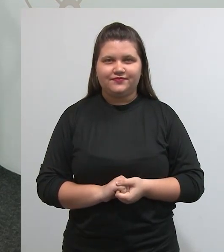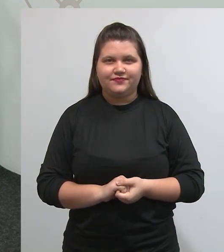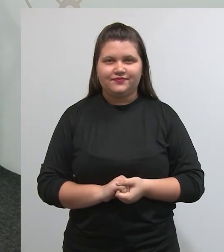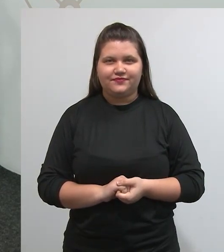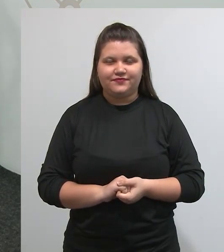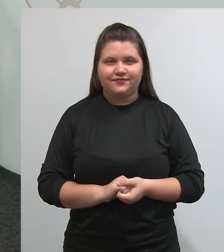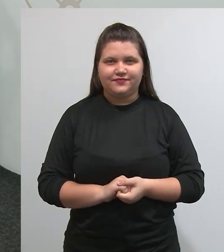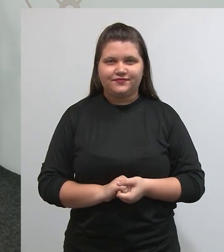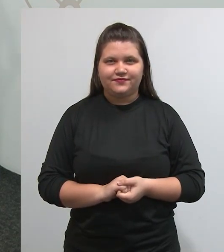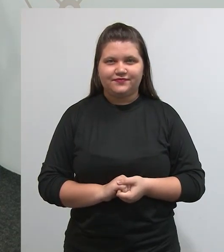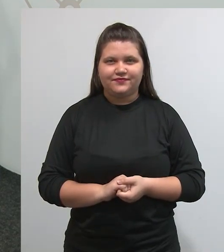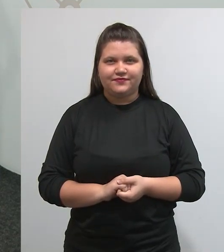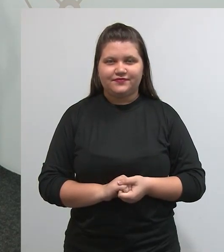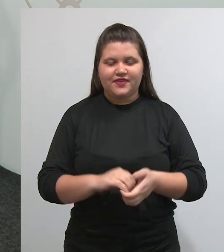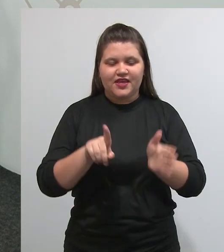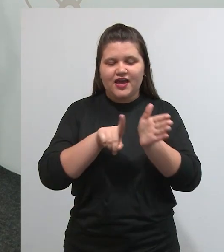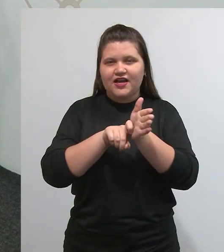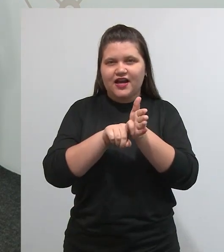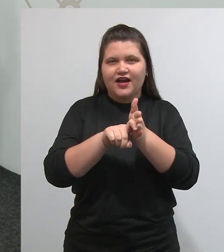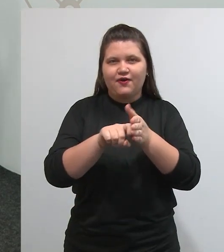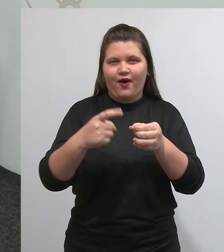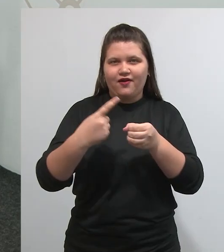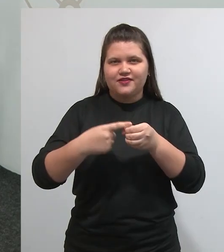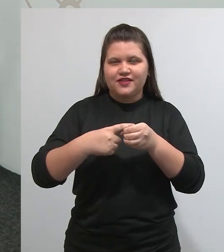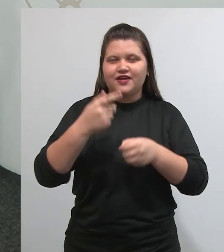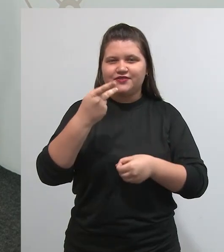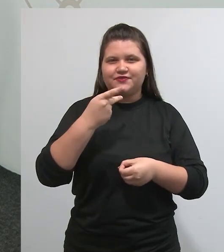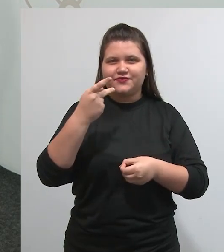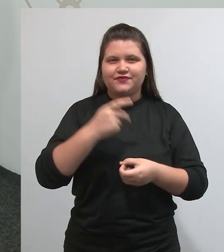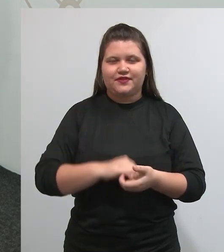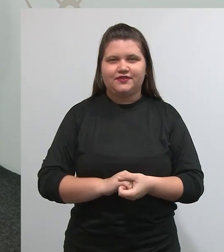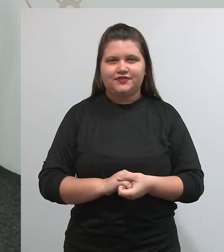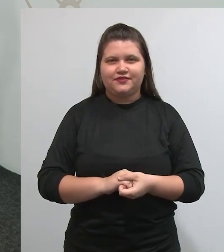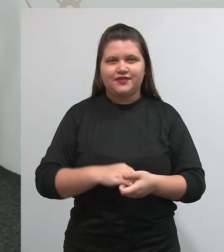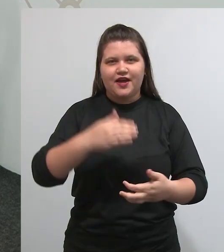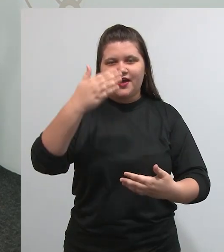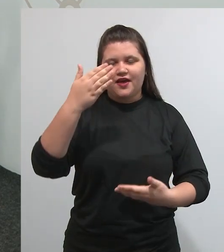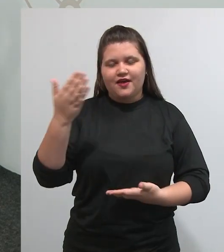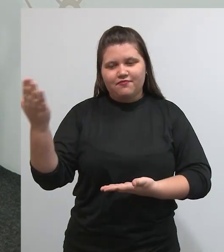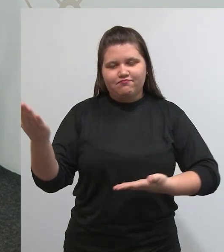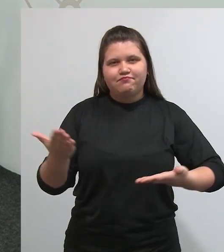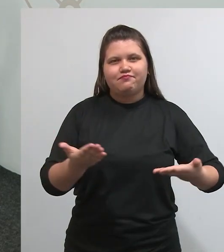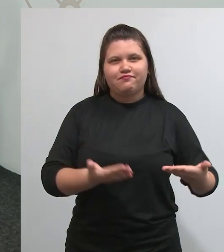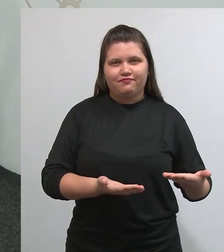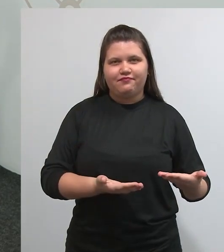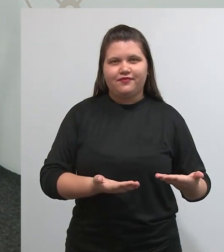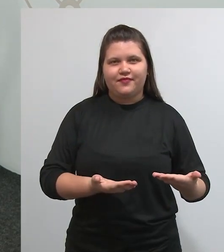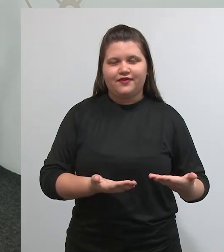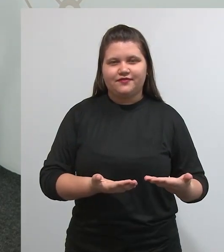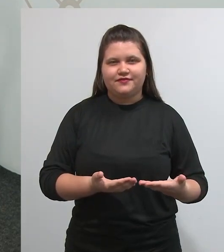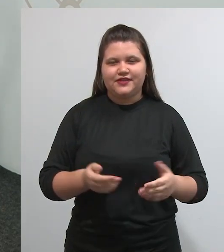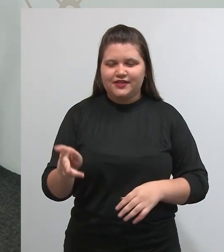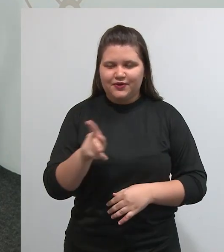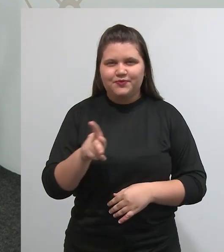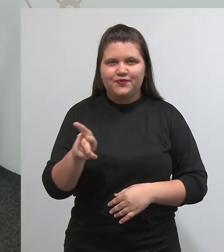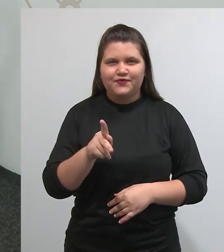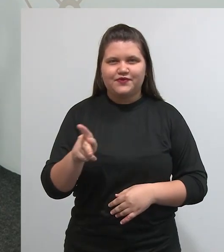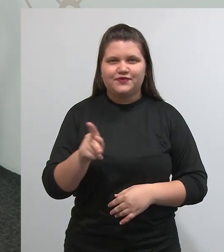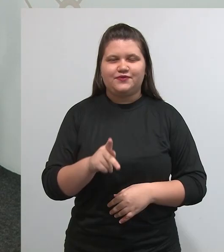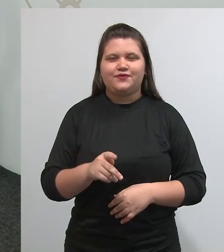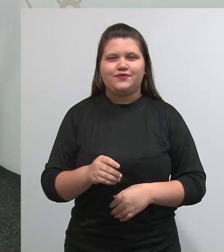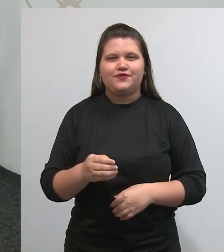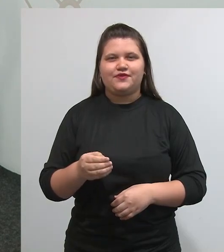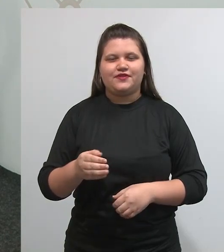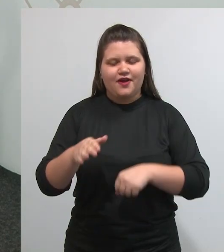gente diretamente de Cacoal. Seja bem-vinda, Mari. É uma honra receber você aqui nos nossos estúdios, no nosso curso,